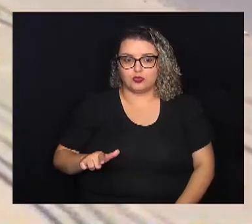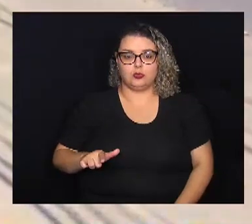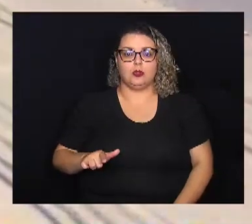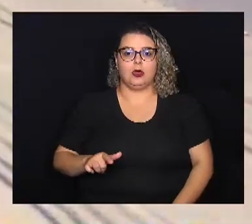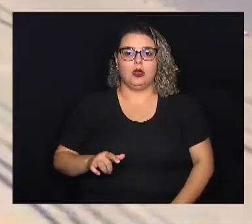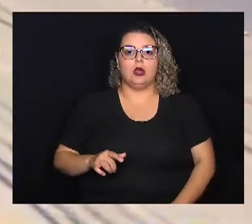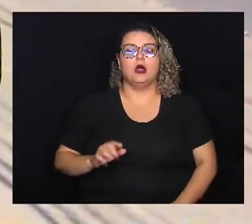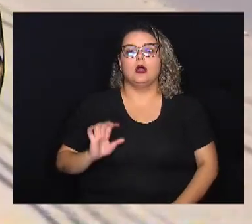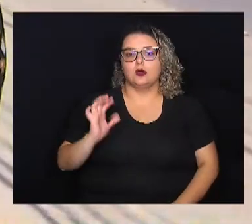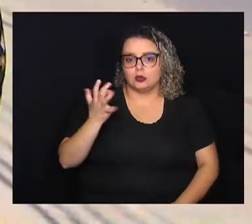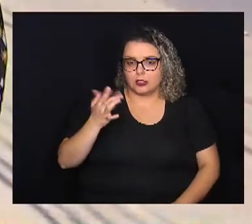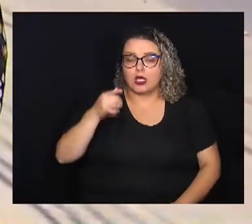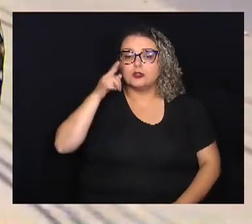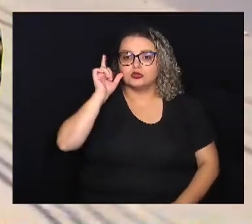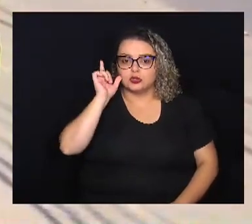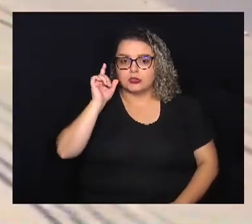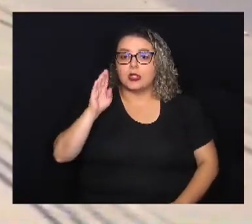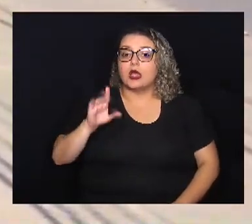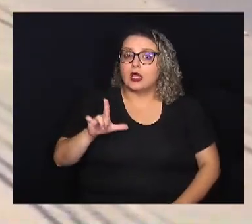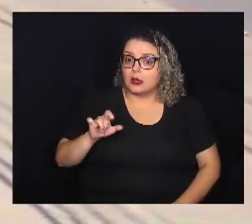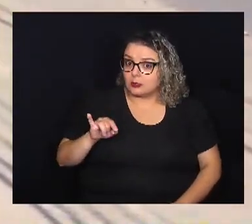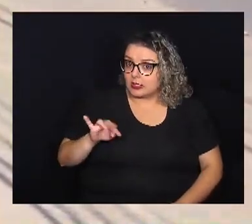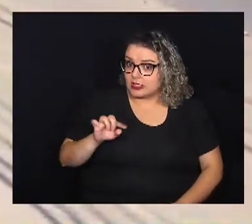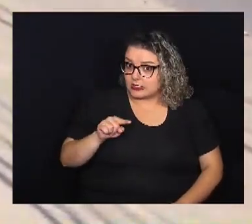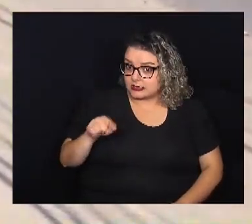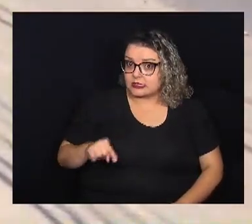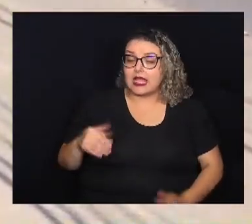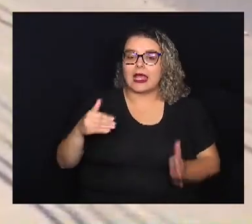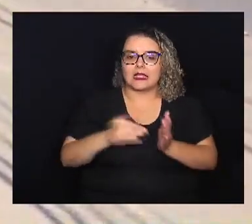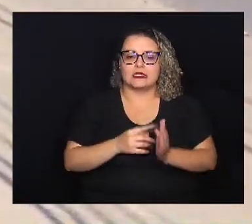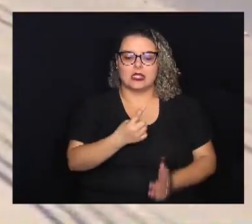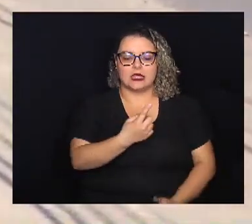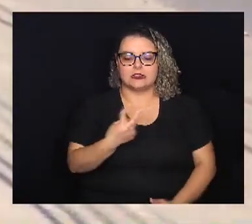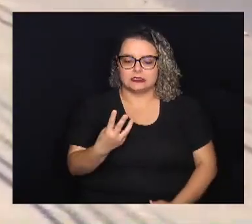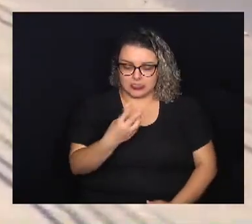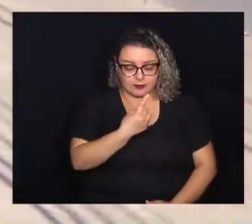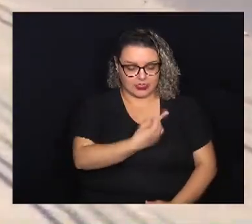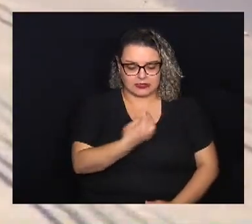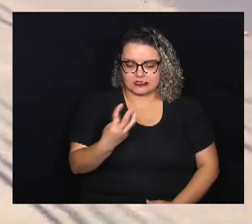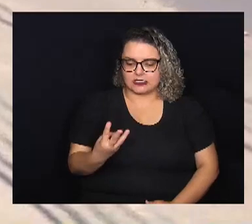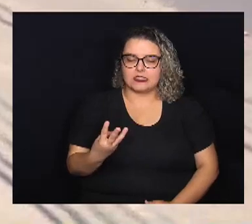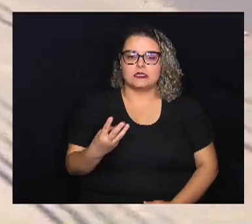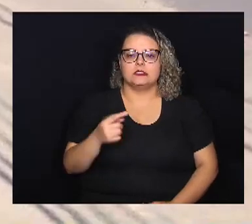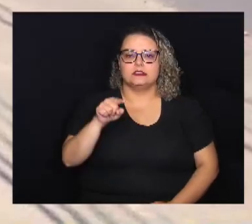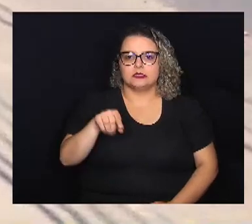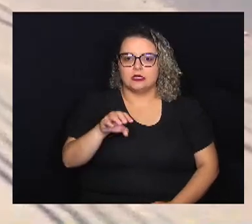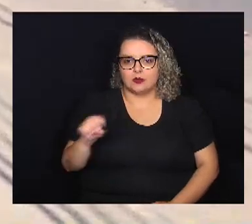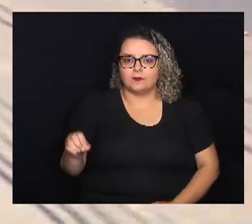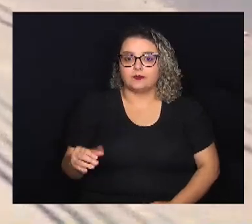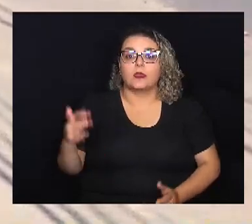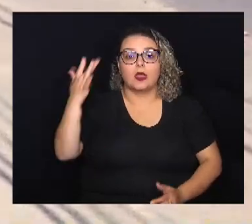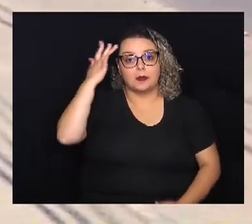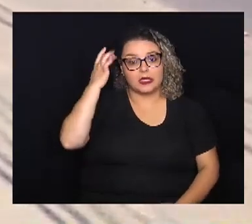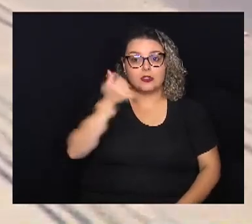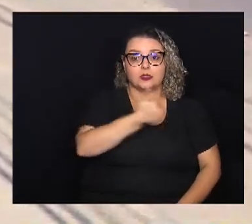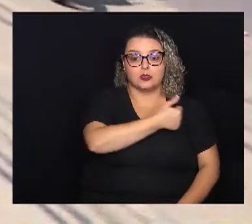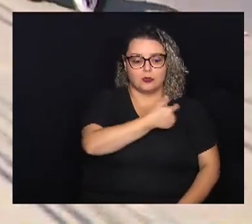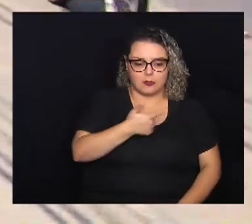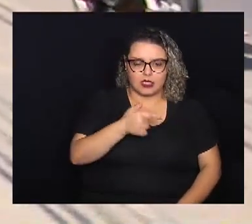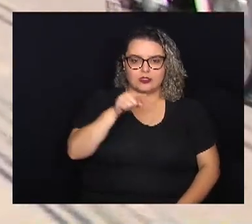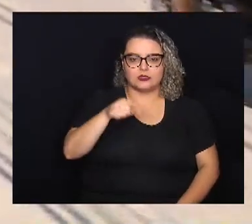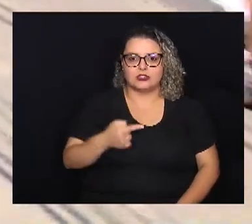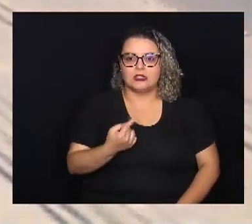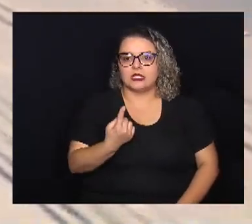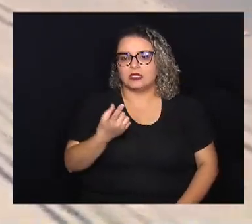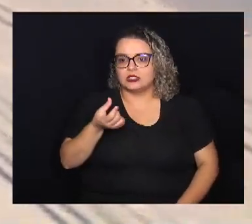educativa de ontem, essa Blitz que tá acontecendo agora até às 13 horas, amanhã a gente vai tá, da meio-dia às 16 horas, na Avenida John